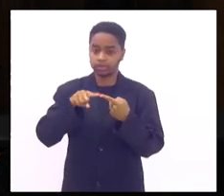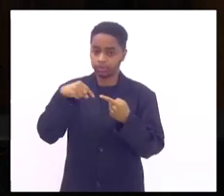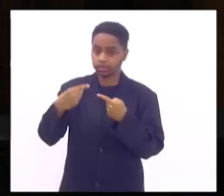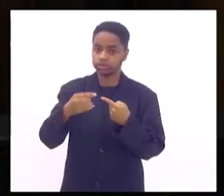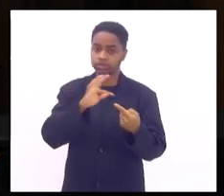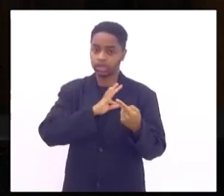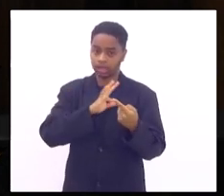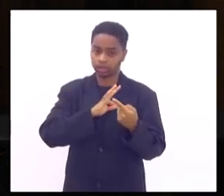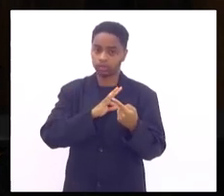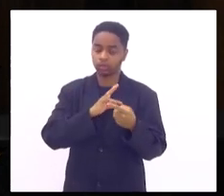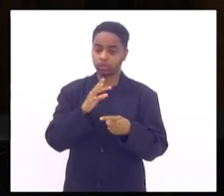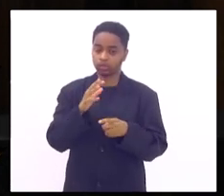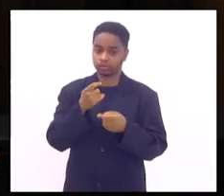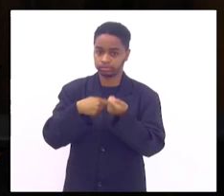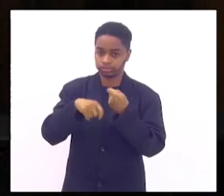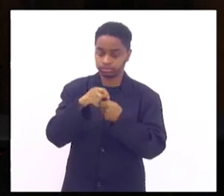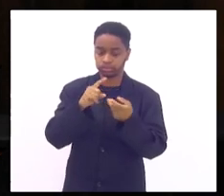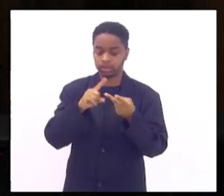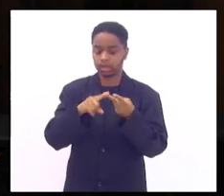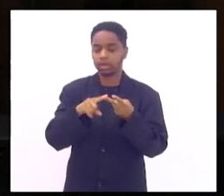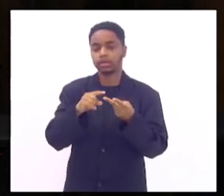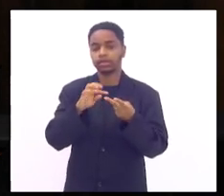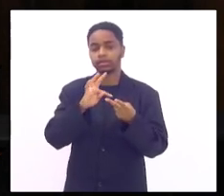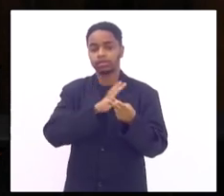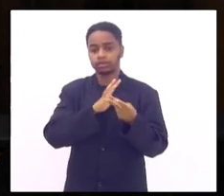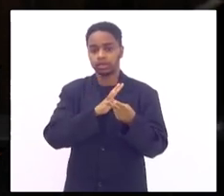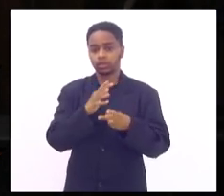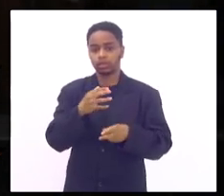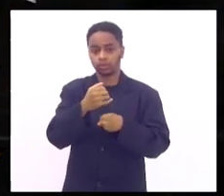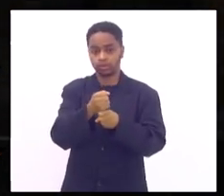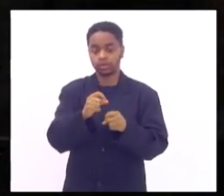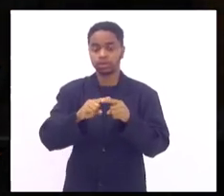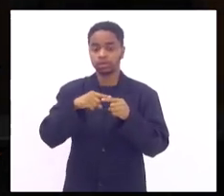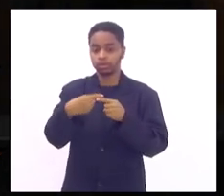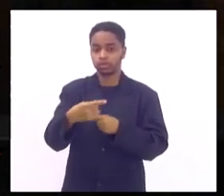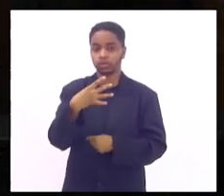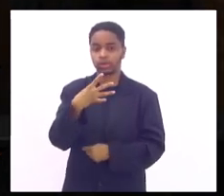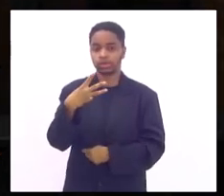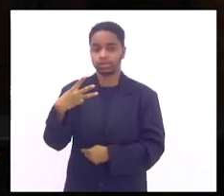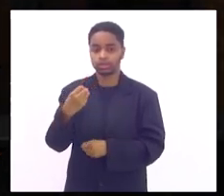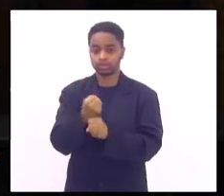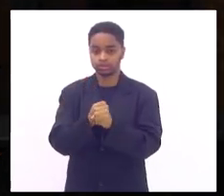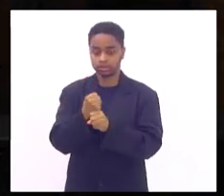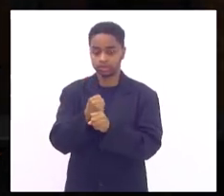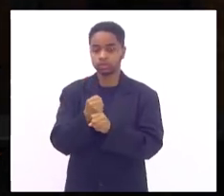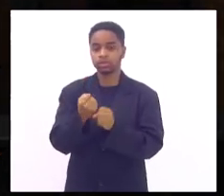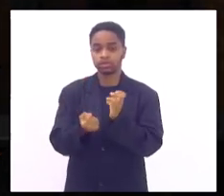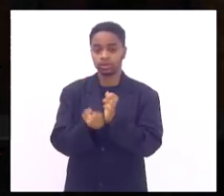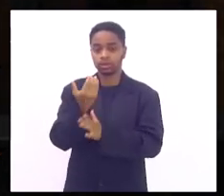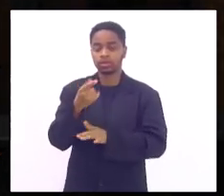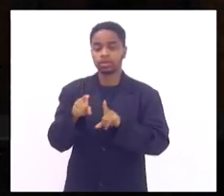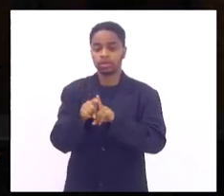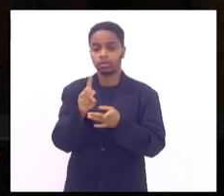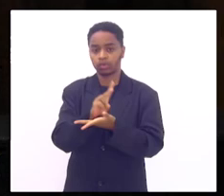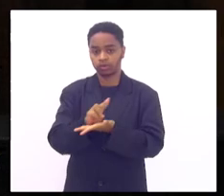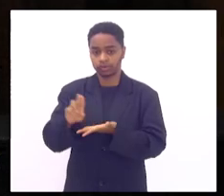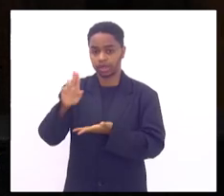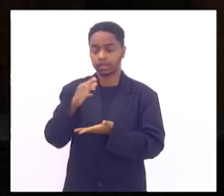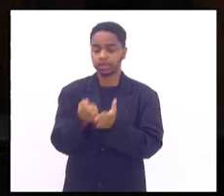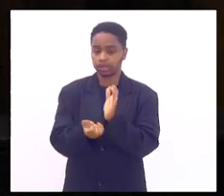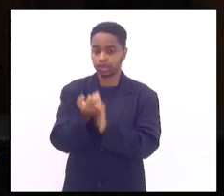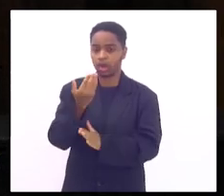contabilidade. E há 43 anos atrás nasce a Uni São José, e aí sim também nasce com curso de administração e com